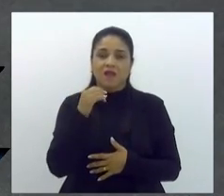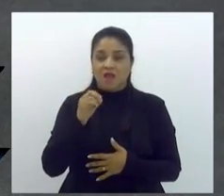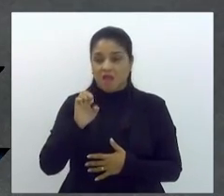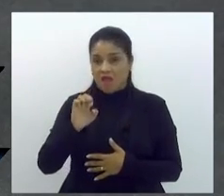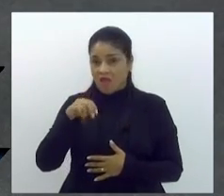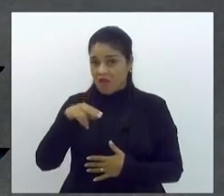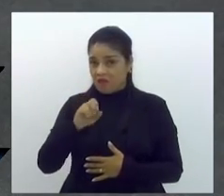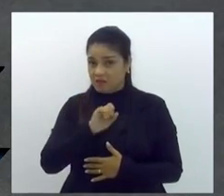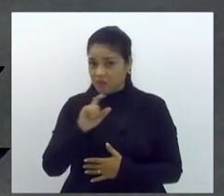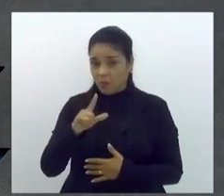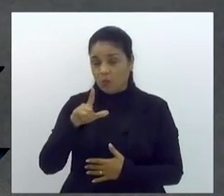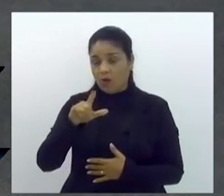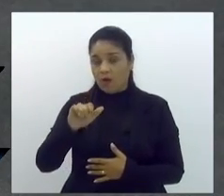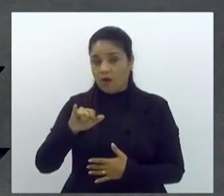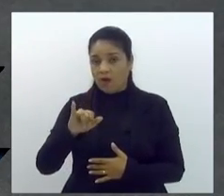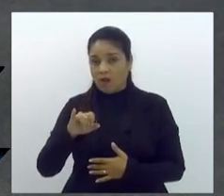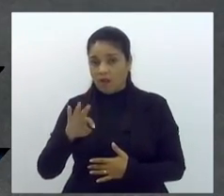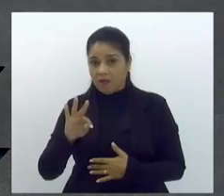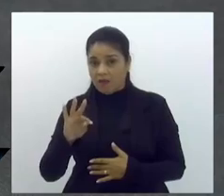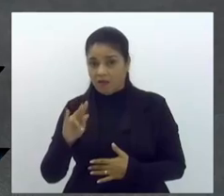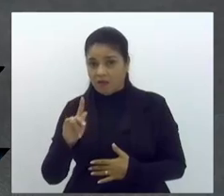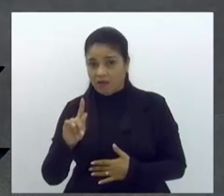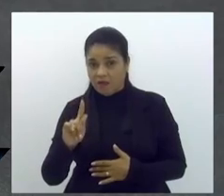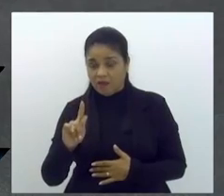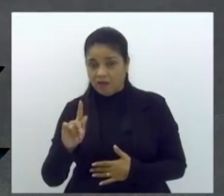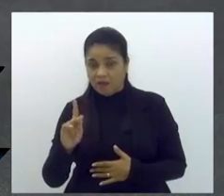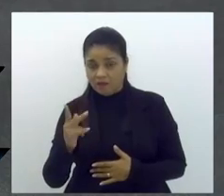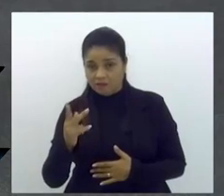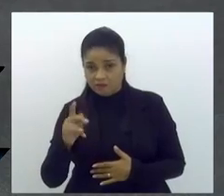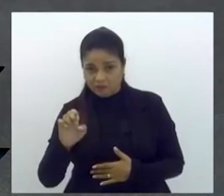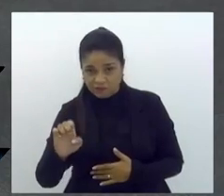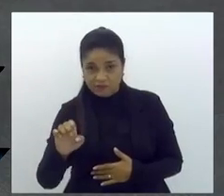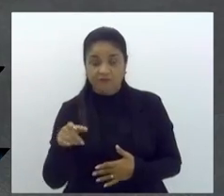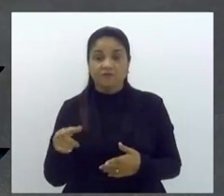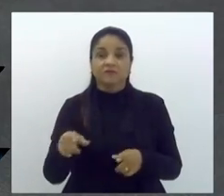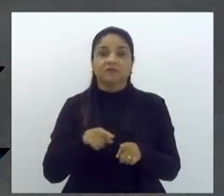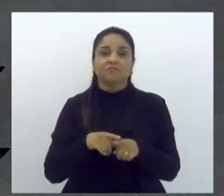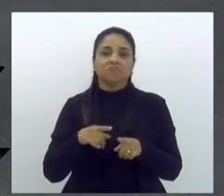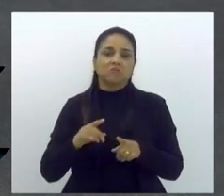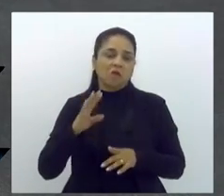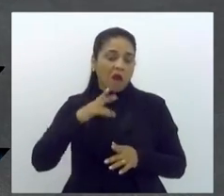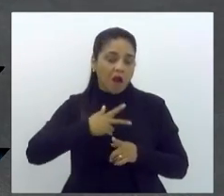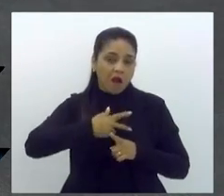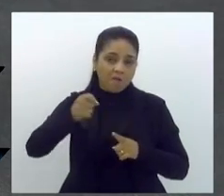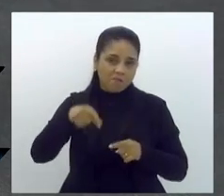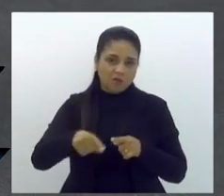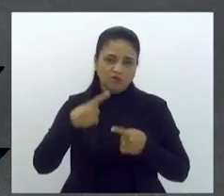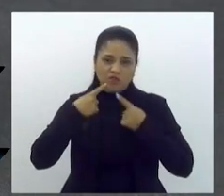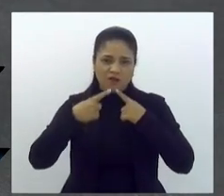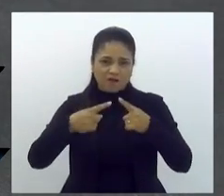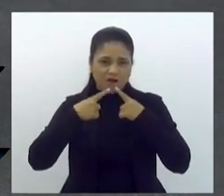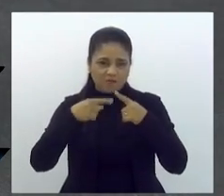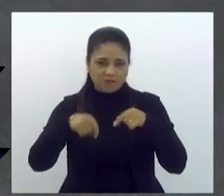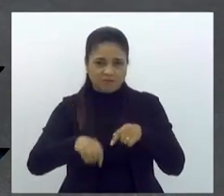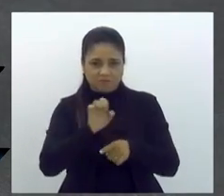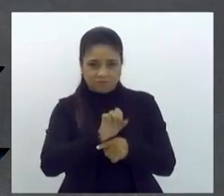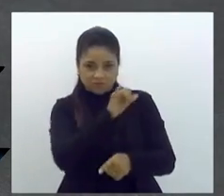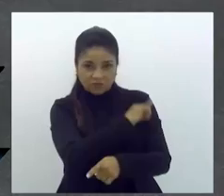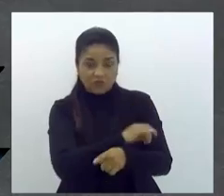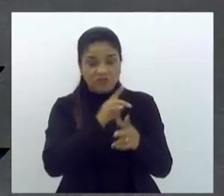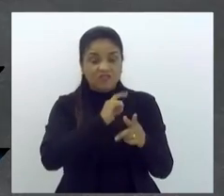são as campeões de reclamação no nosso Estado do Rio de Janeiro e lá em São Gonçalo Deputado não é diferente